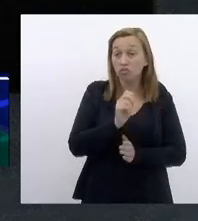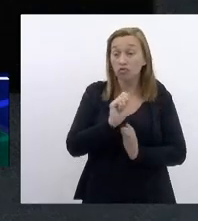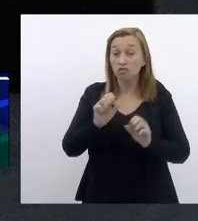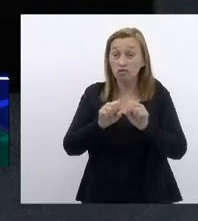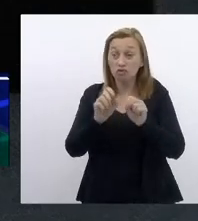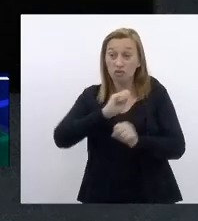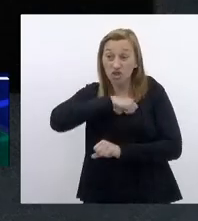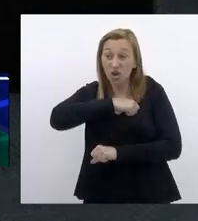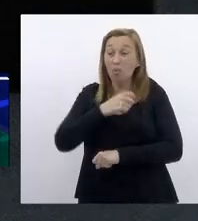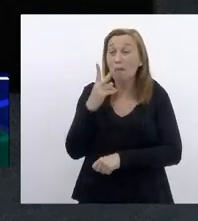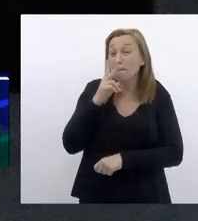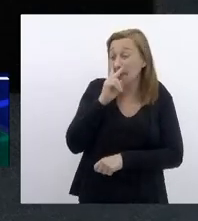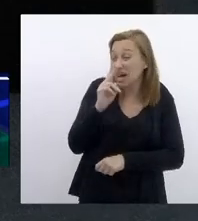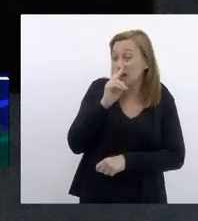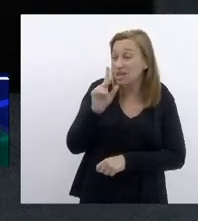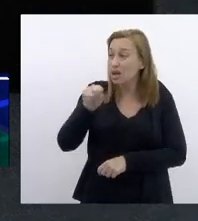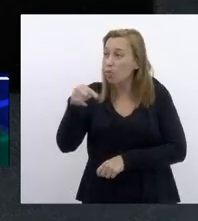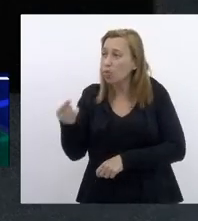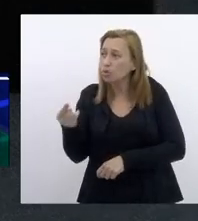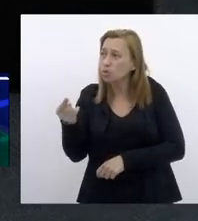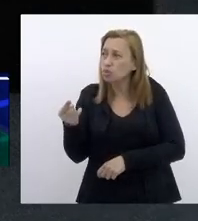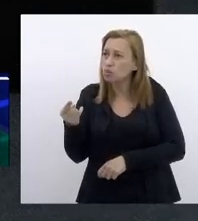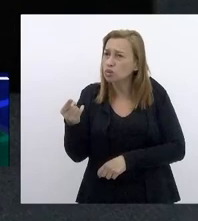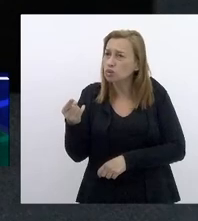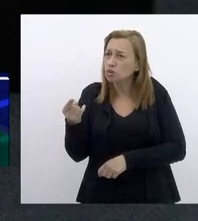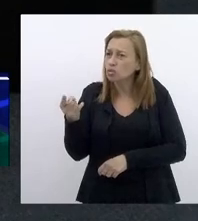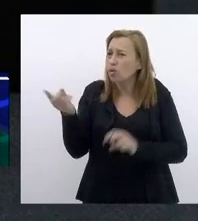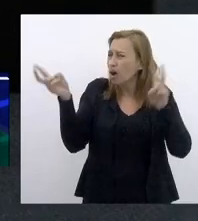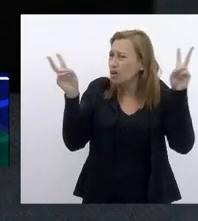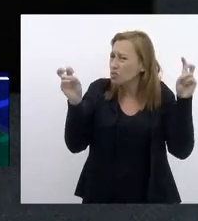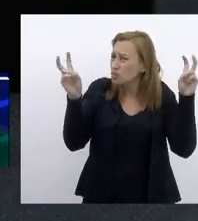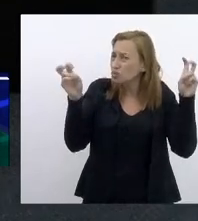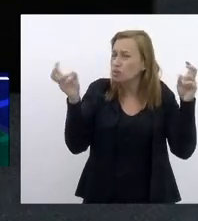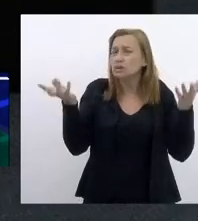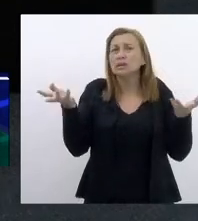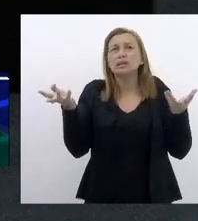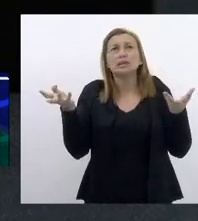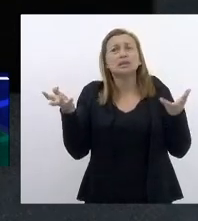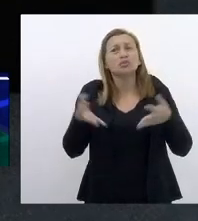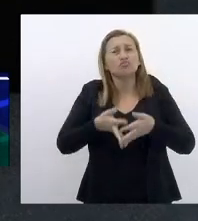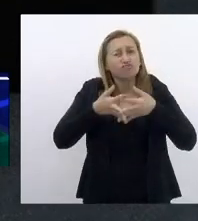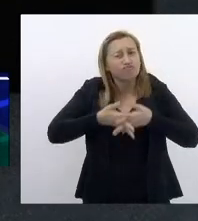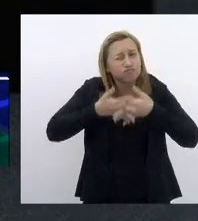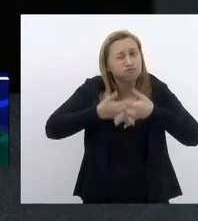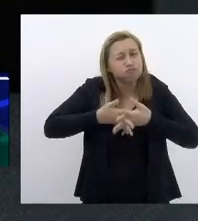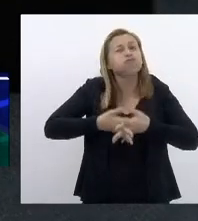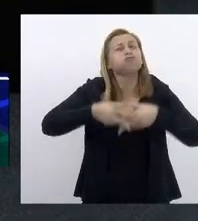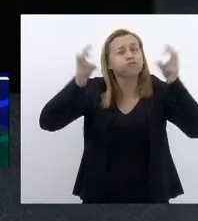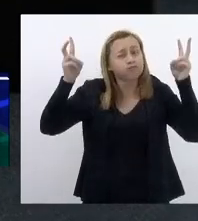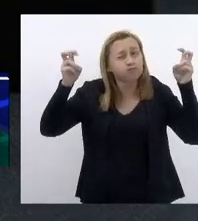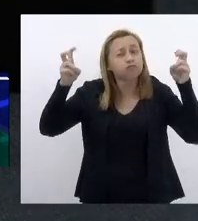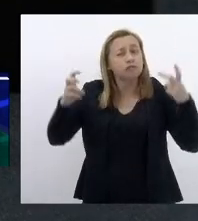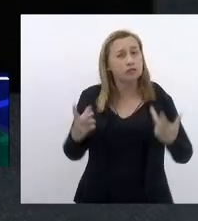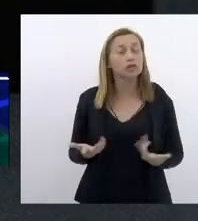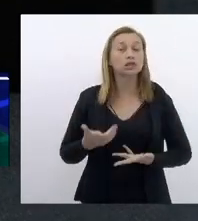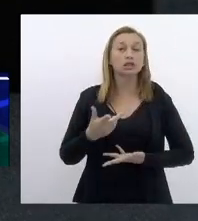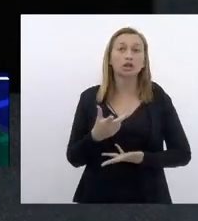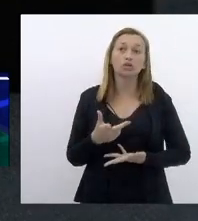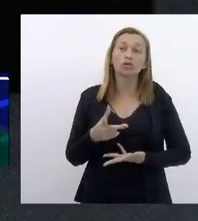me parece que já é uma outra matéria, e aí os temas ficam confundidos. Eu